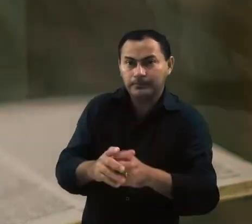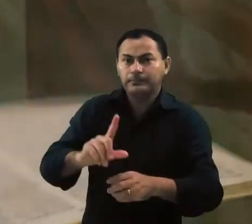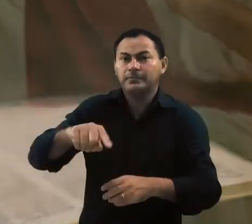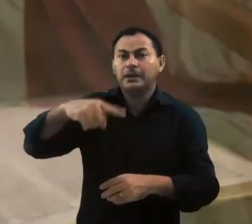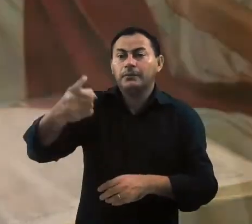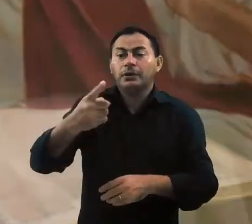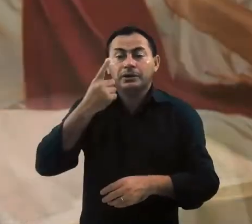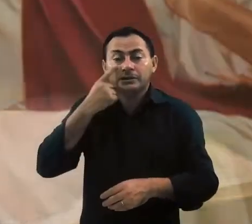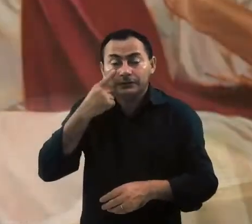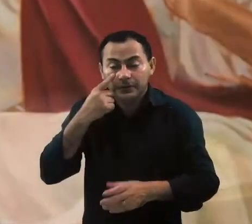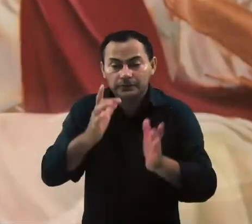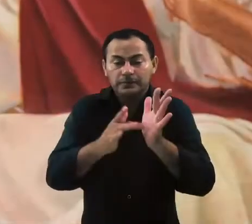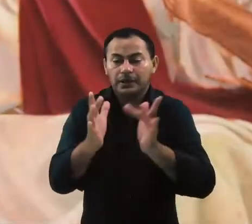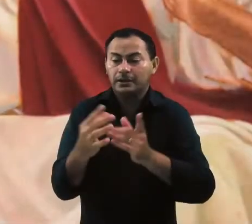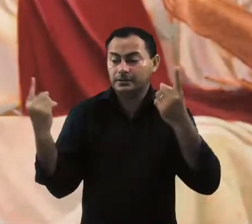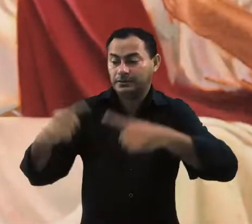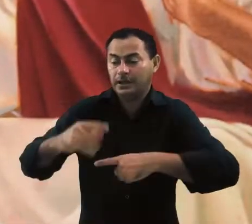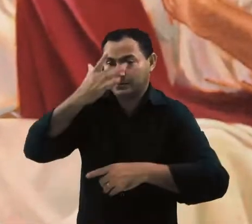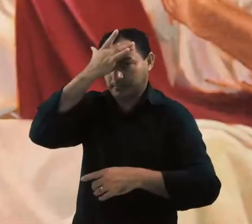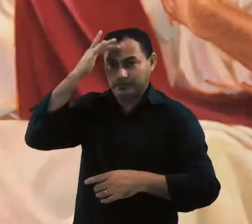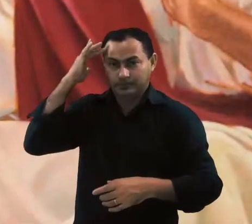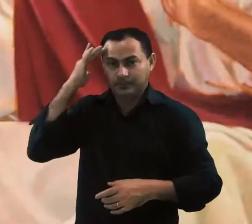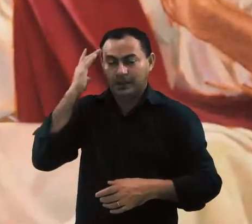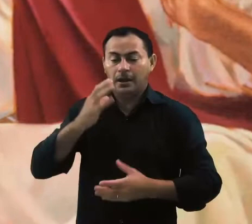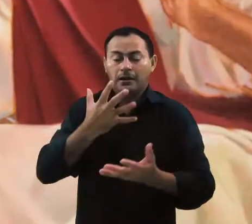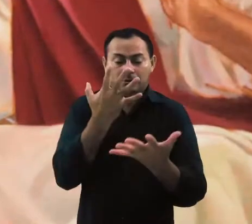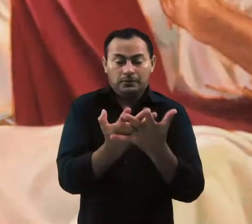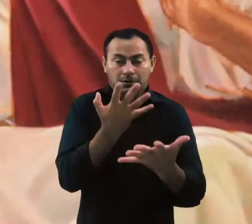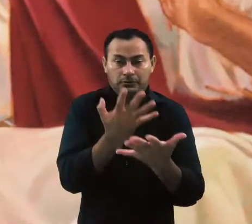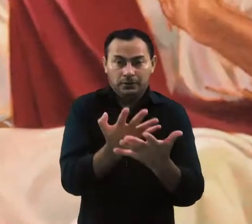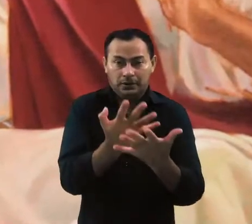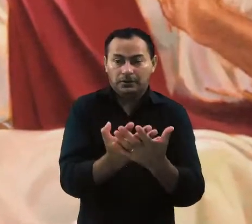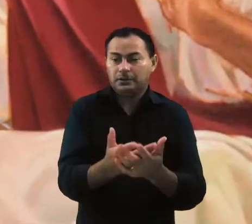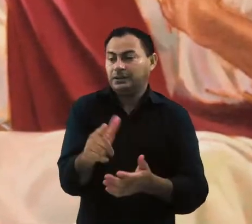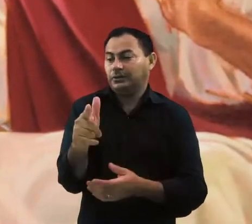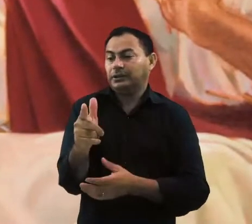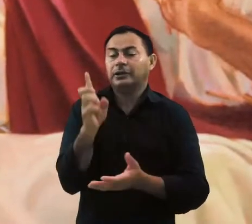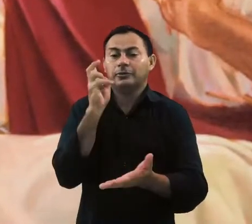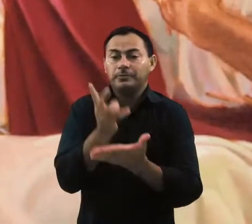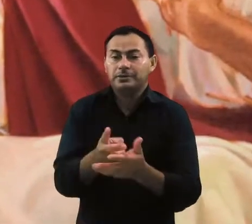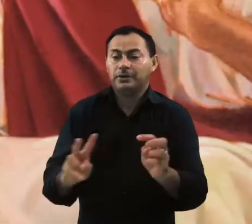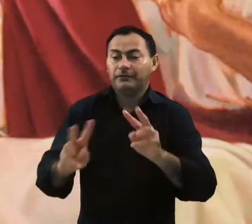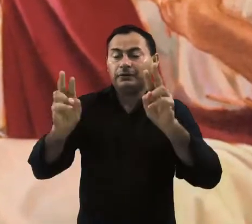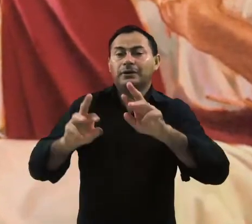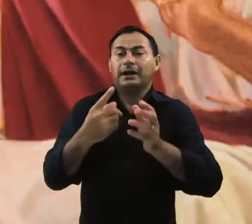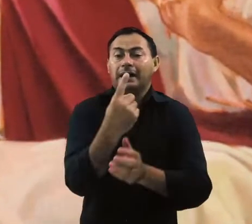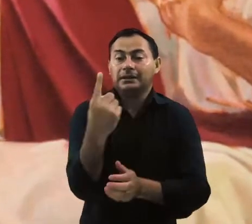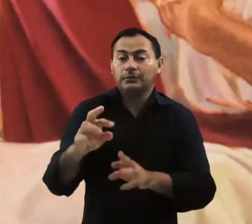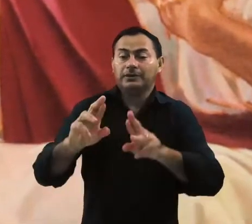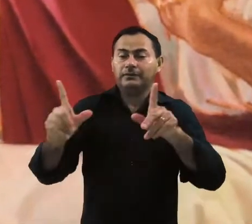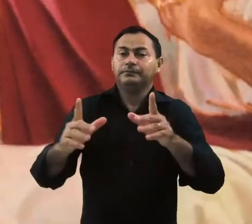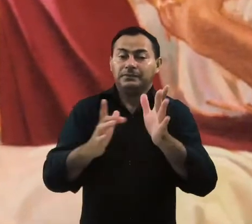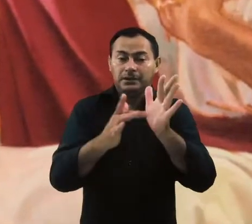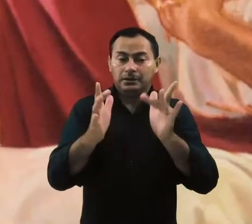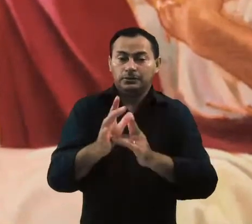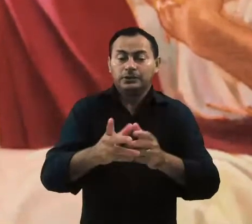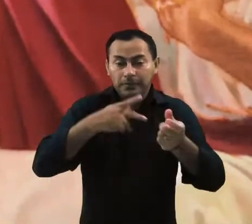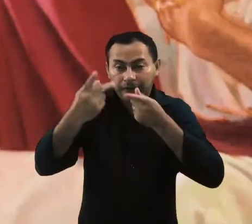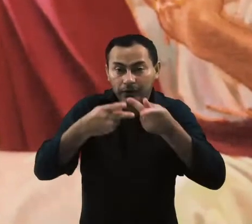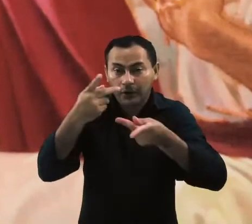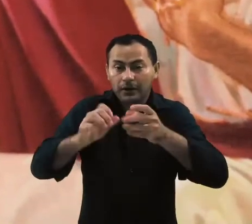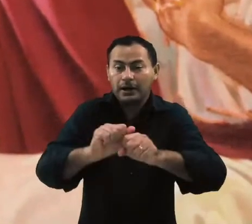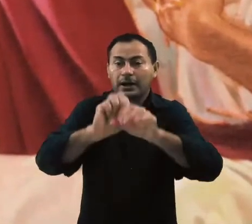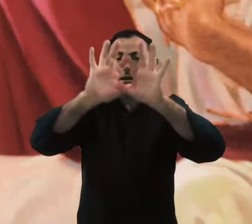identificou Depois vemos Jesus tentando desafiar as pessoas a confessarem que não têm os mesmos valores a